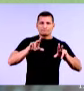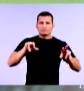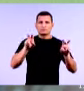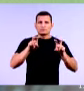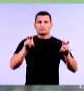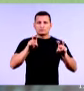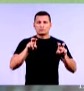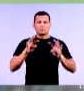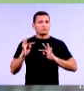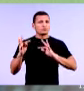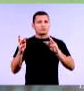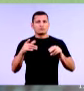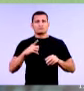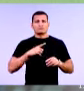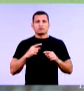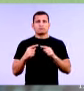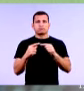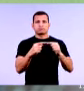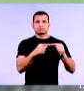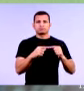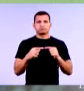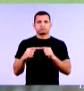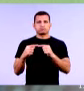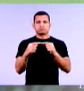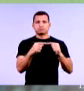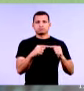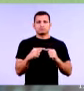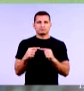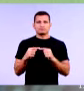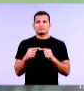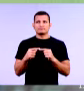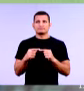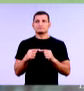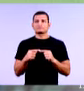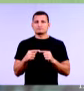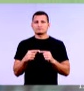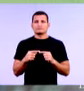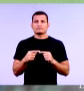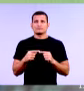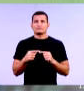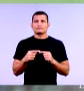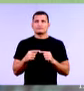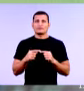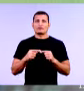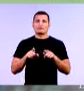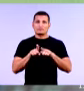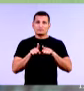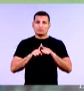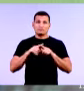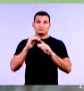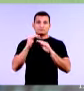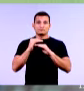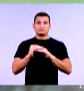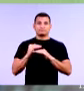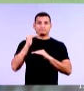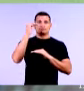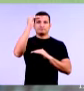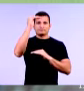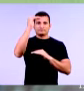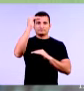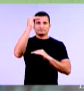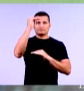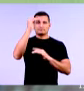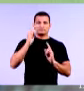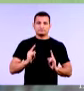todos interligados em rede, ok? Inclusive, podendo estar conectados ao andar superior, tá certo? Como ao inferior